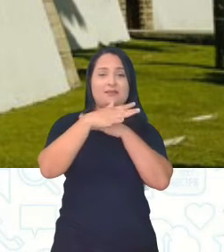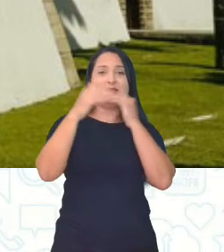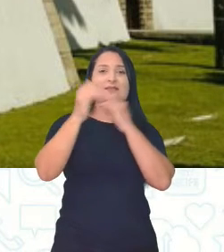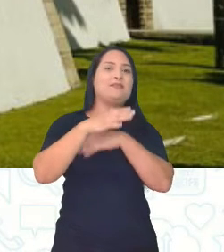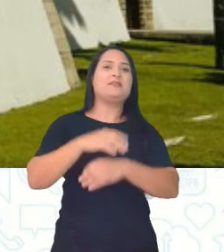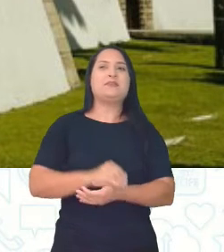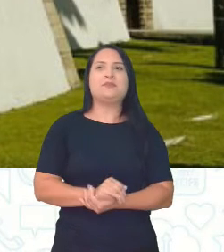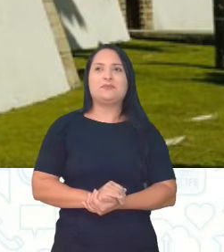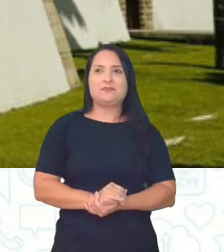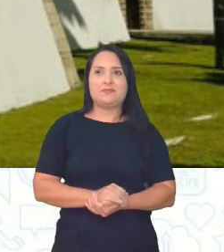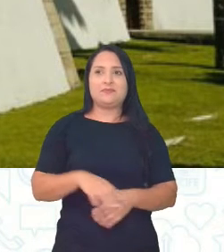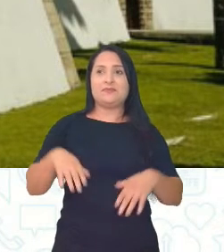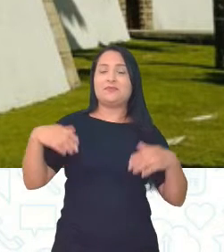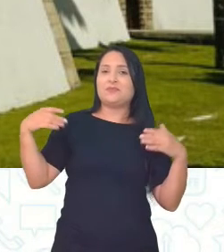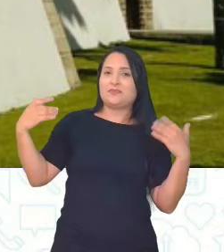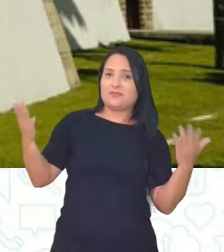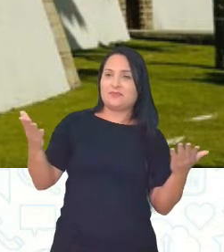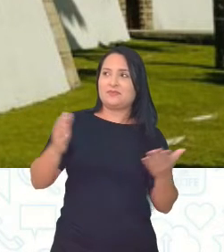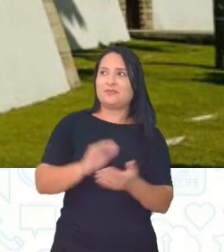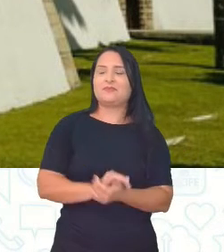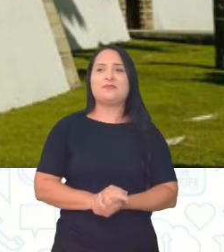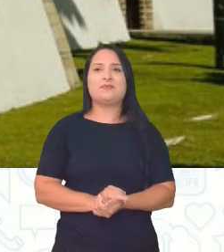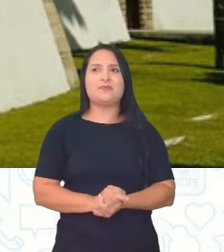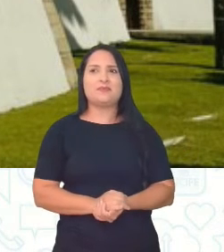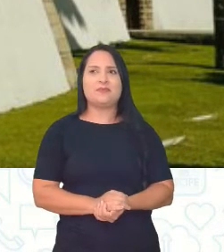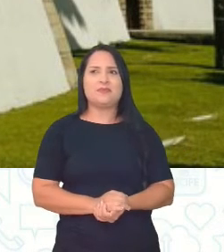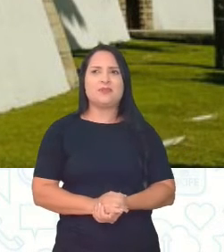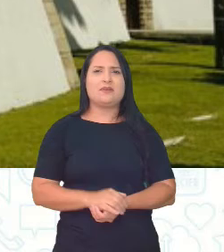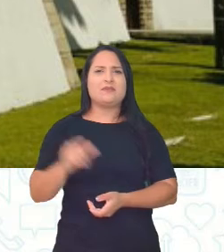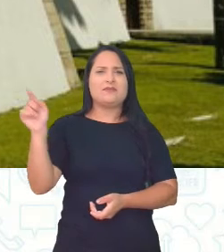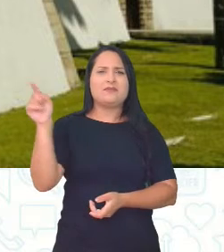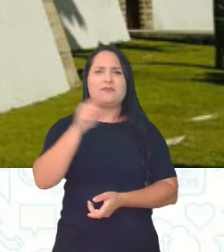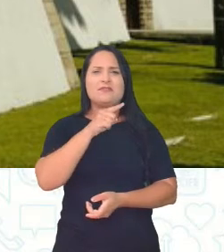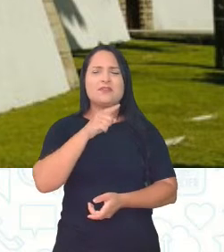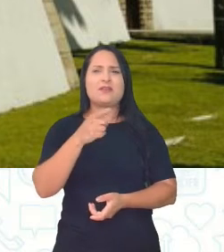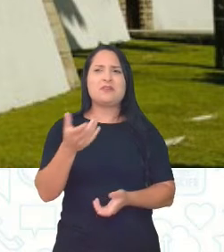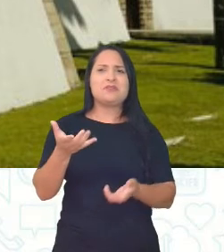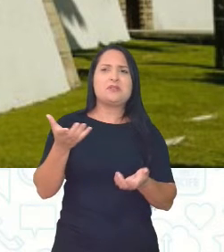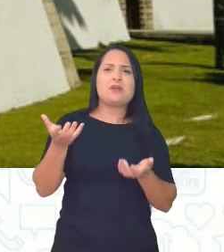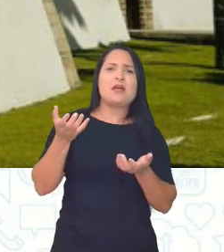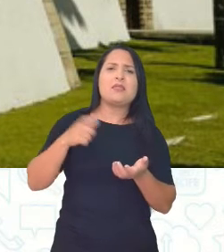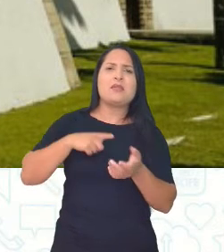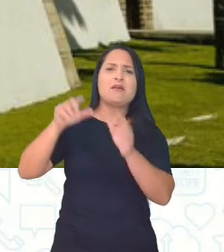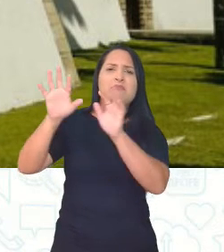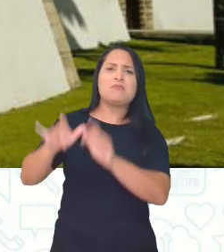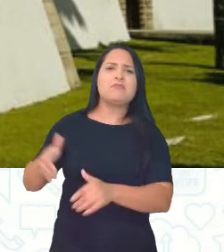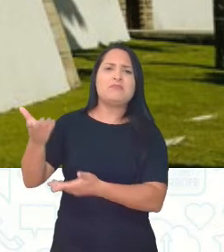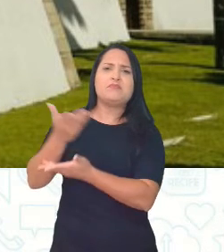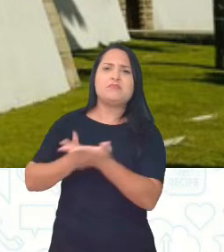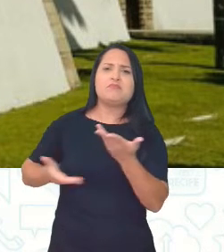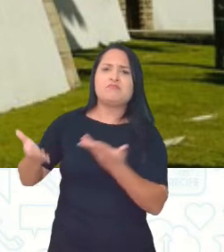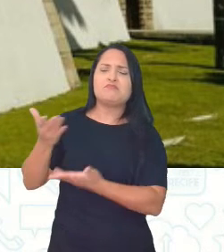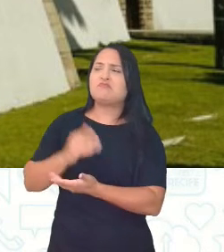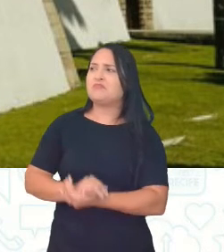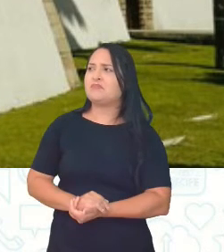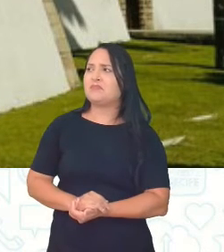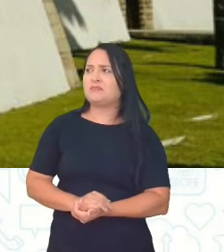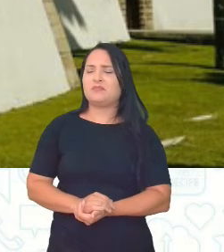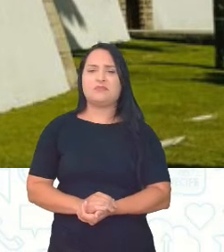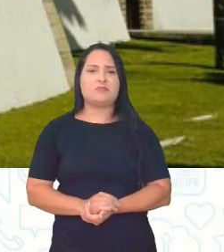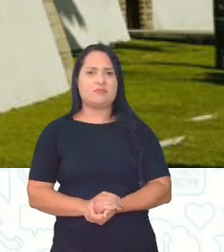E Ai. aí, quem se arrisca? Alguma interação, professor Gilson? Vamos ver aqui, né? O pessoal